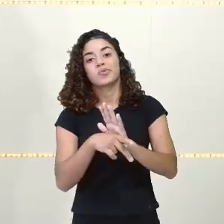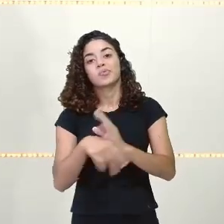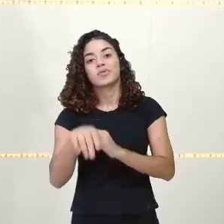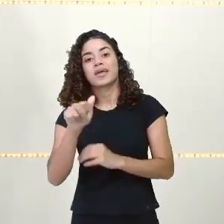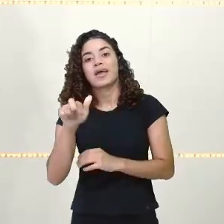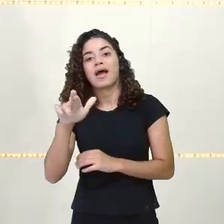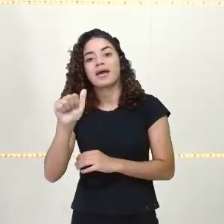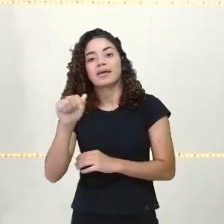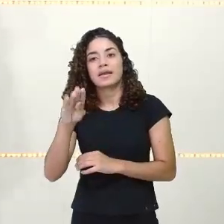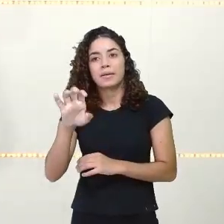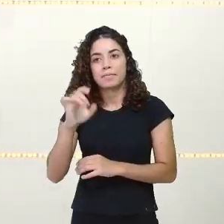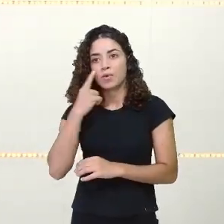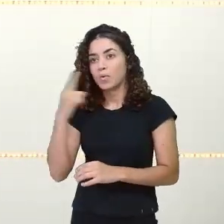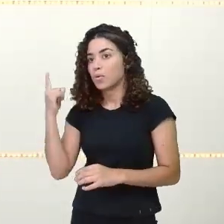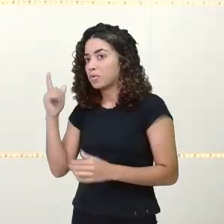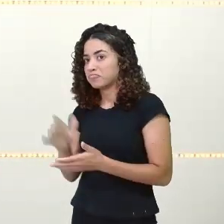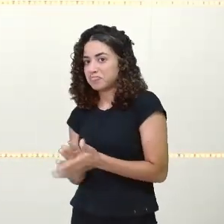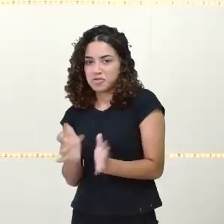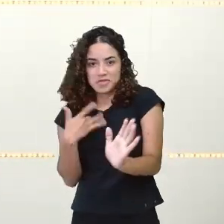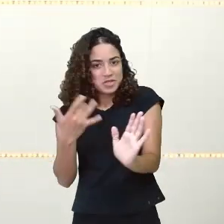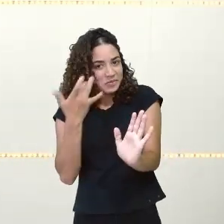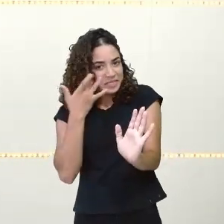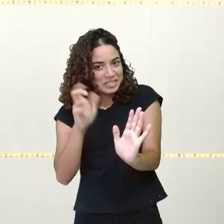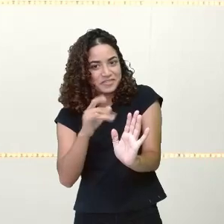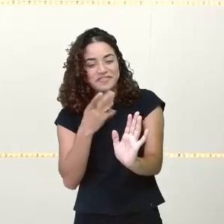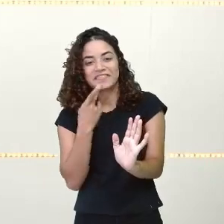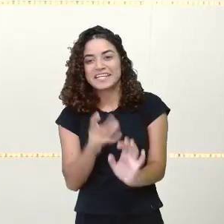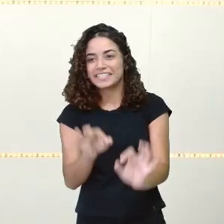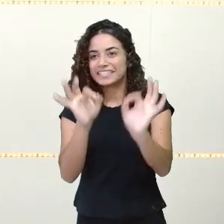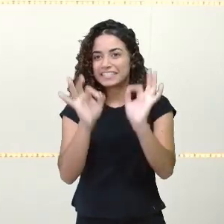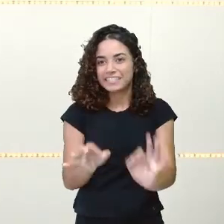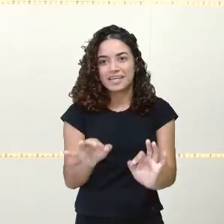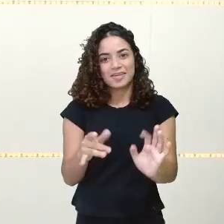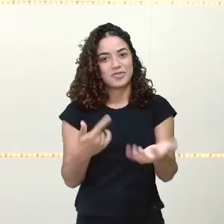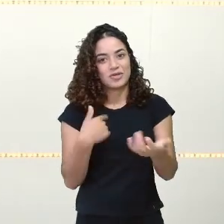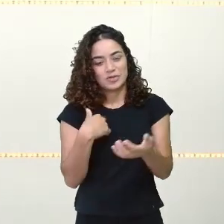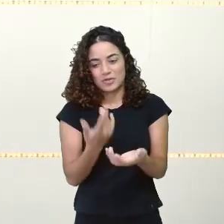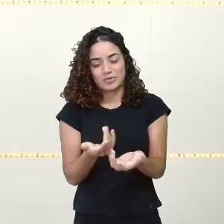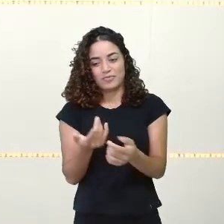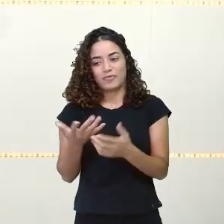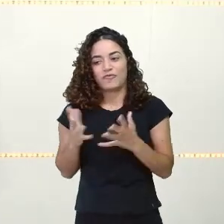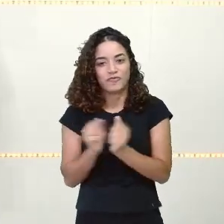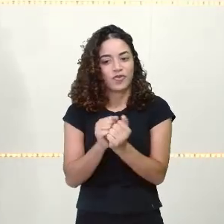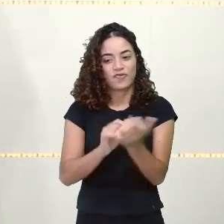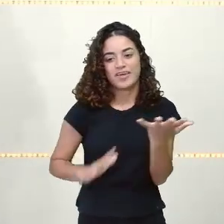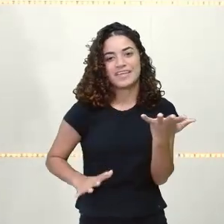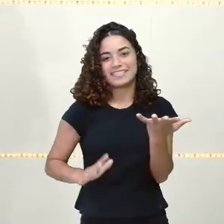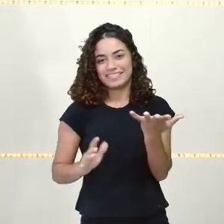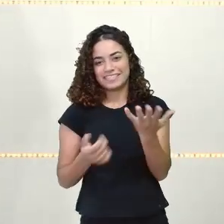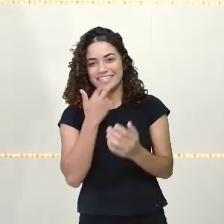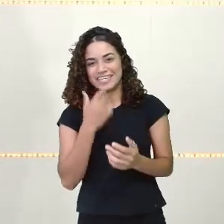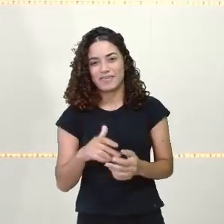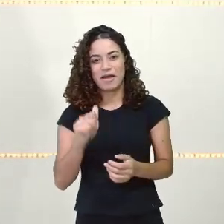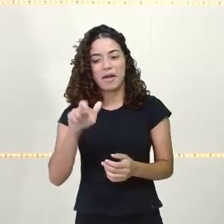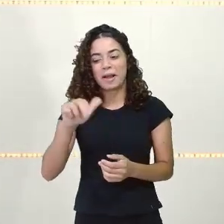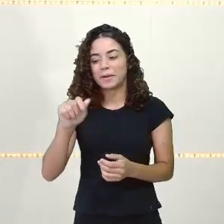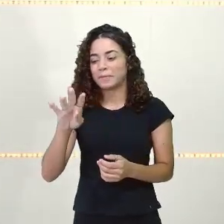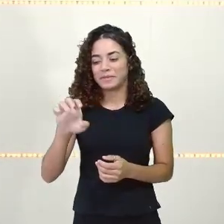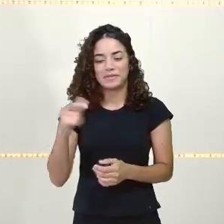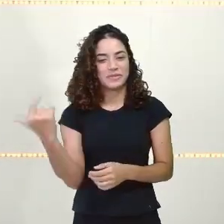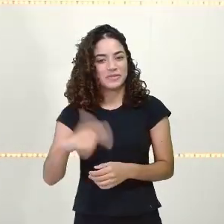secar atair. Eu não sei se eu falei certo, tá, gente? Que eu não sou fluente em árabe. Mas o que significa